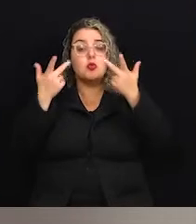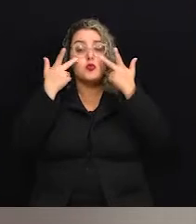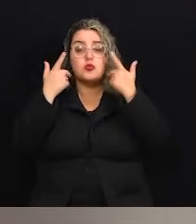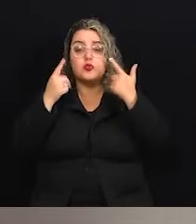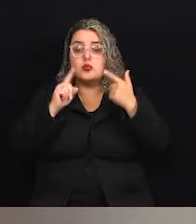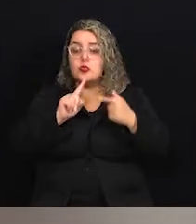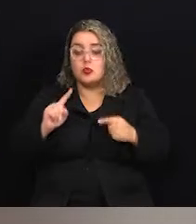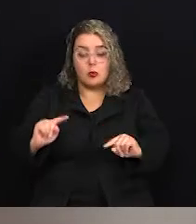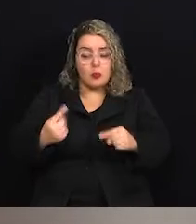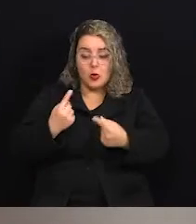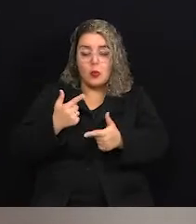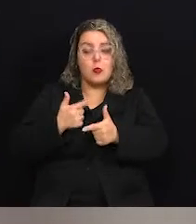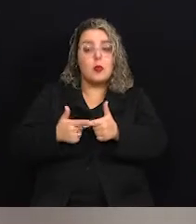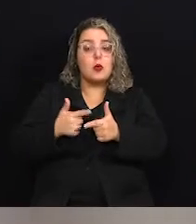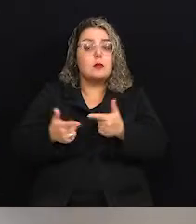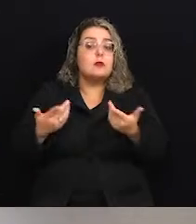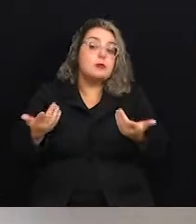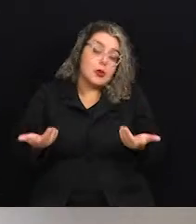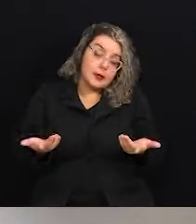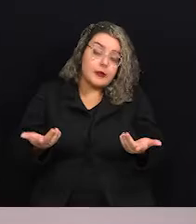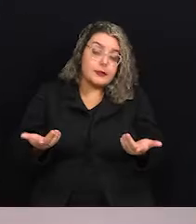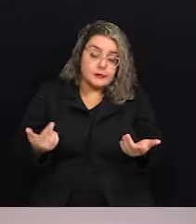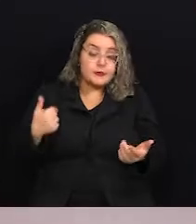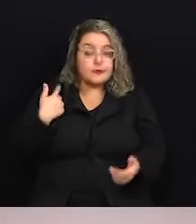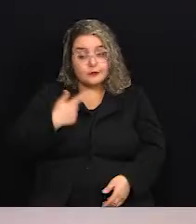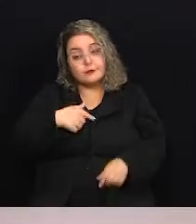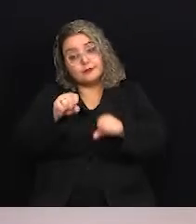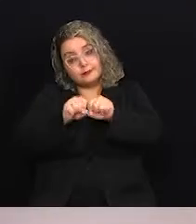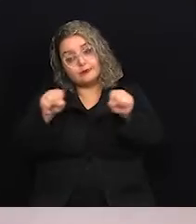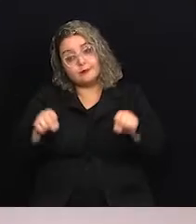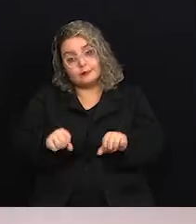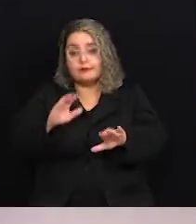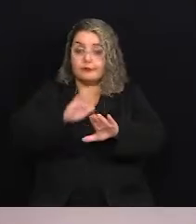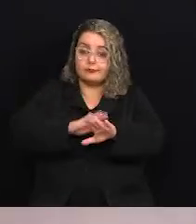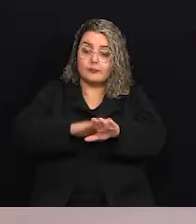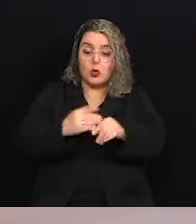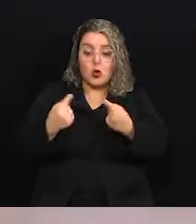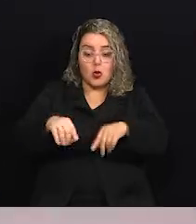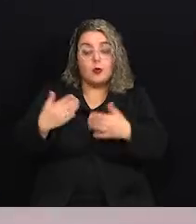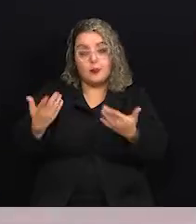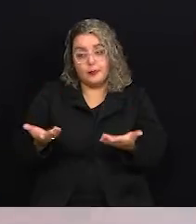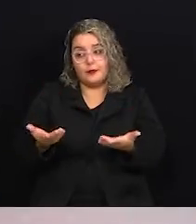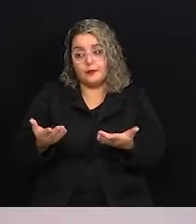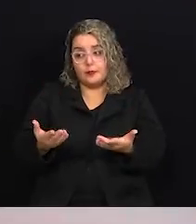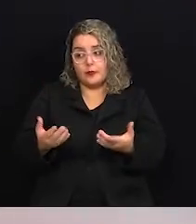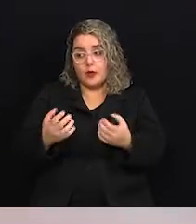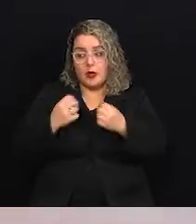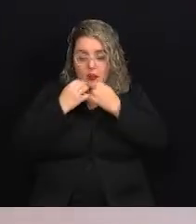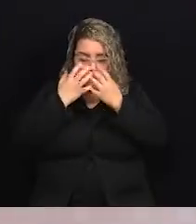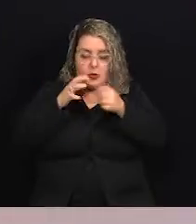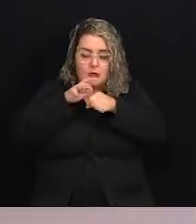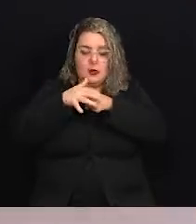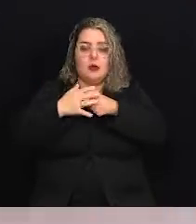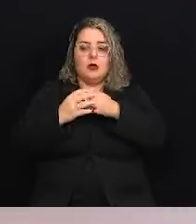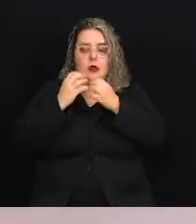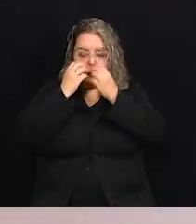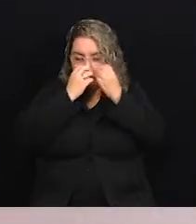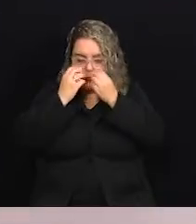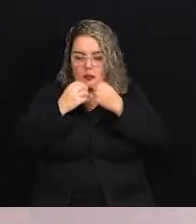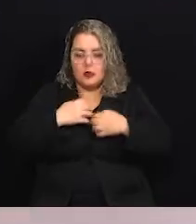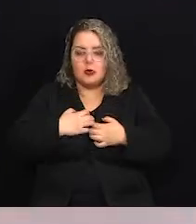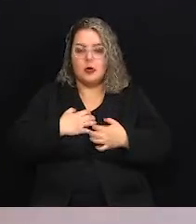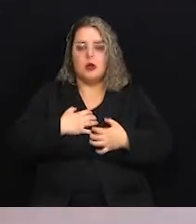eles não provocam problemas. Mas aí nosso sistema age contra isso, provoca essa inflamação aí da